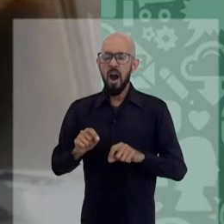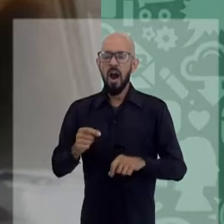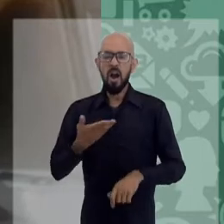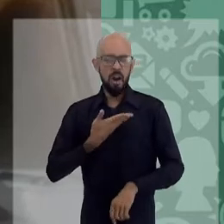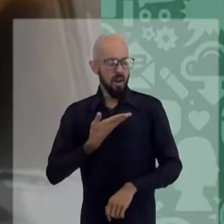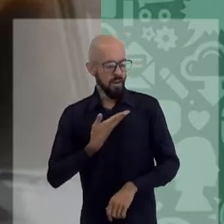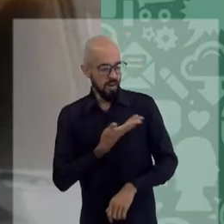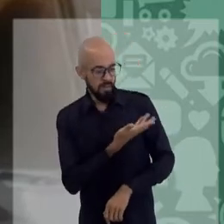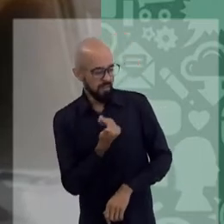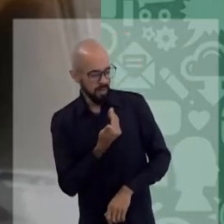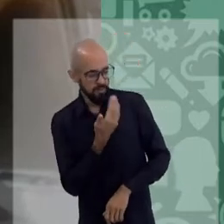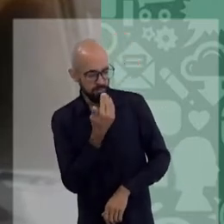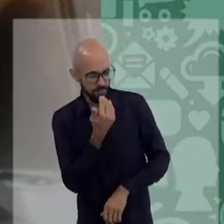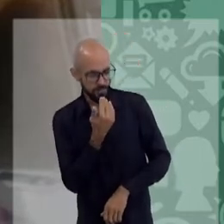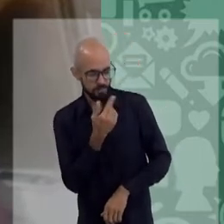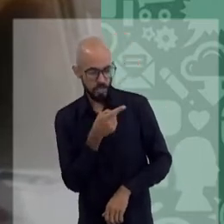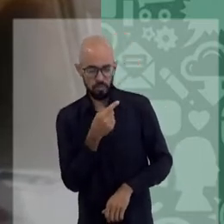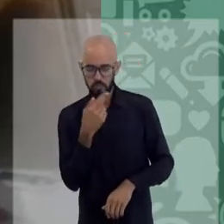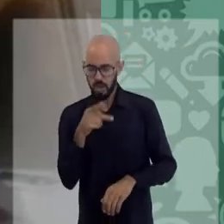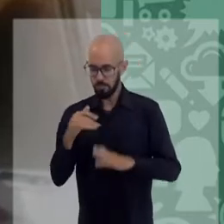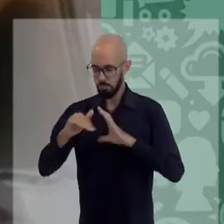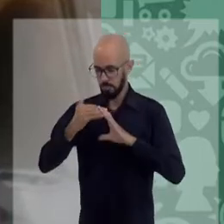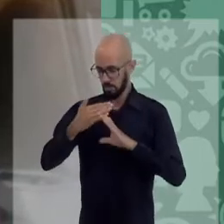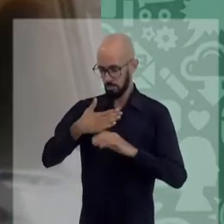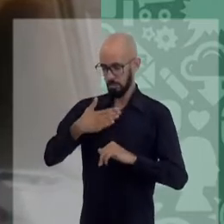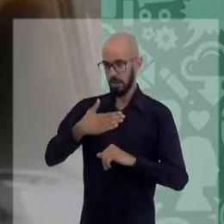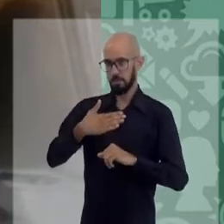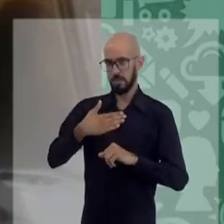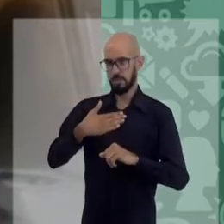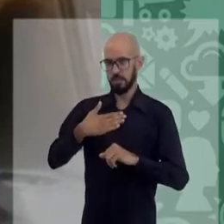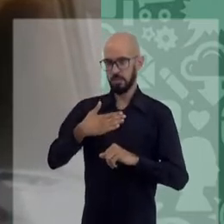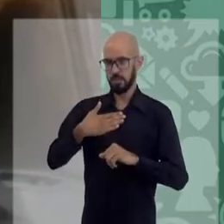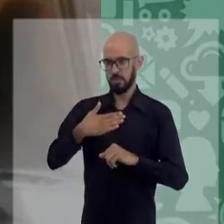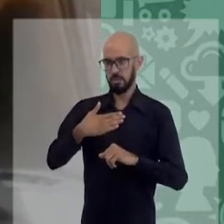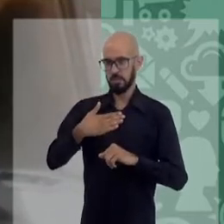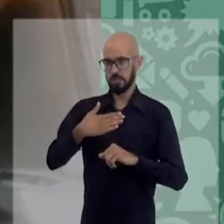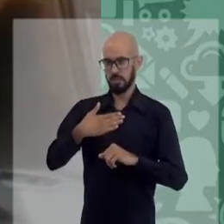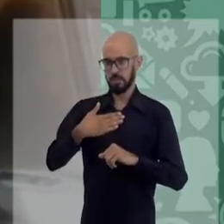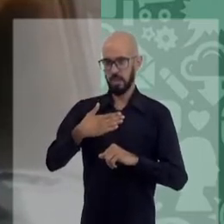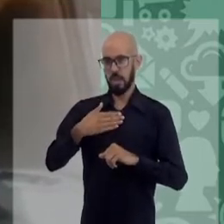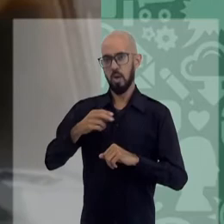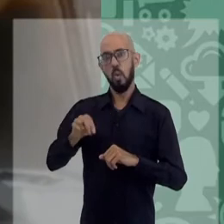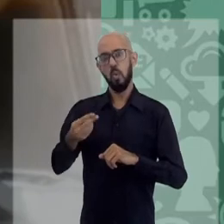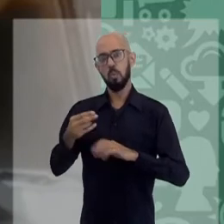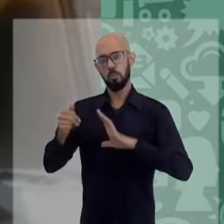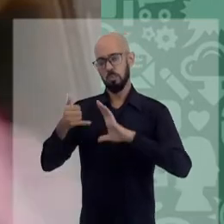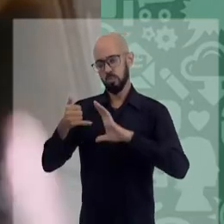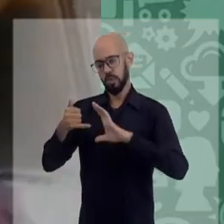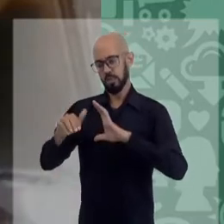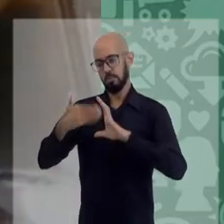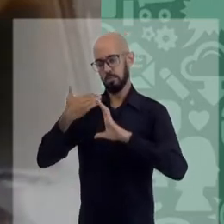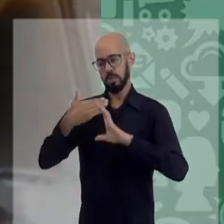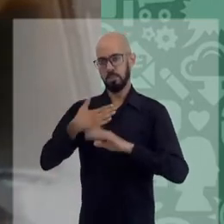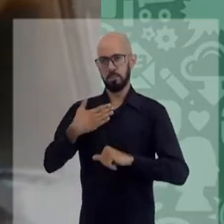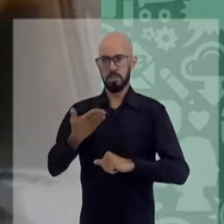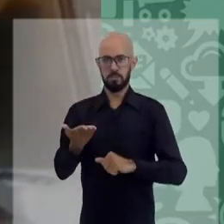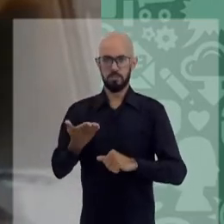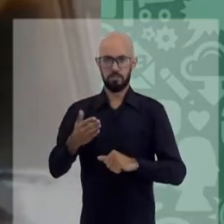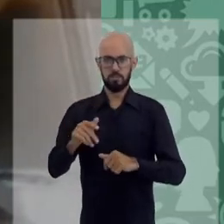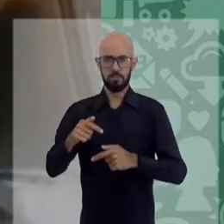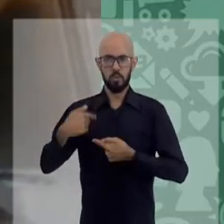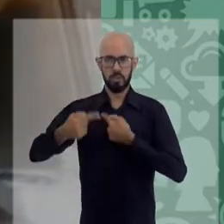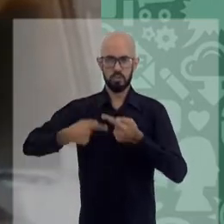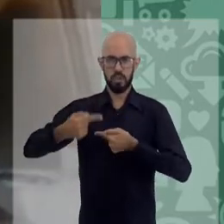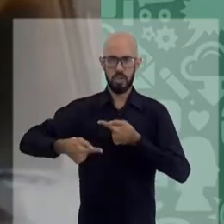trabalho convida, olha, vamos almoçar hoje? Aí você diz, ah, me manda um e-mail. Ou me manda um toque pelo WhatsApp. Quer dizer, as